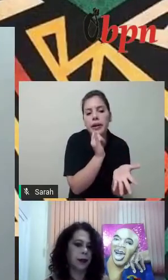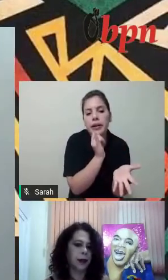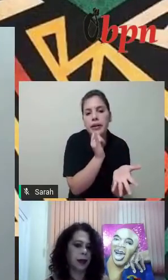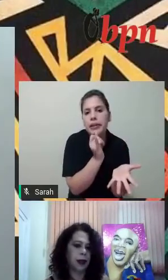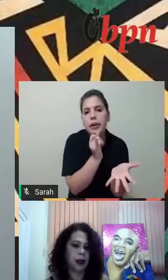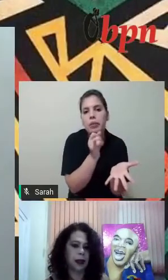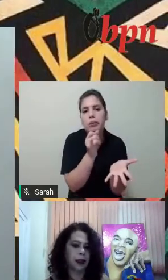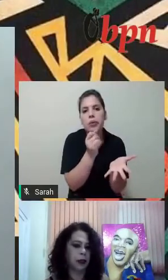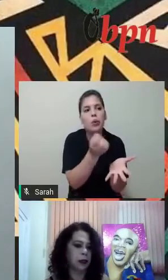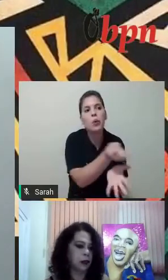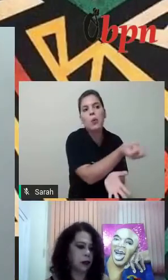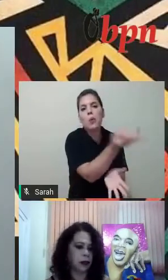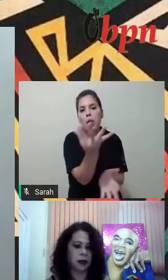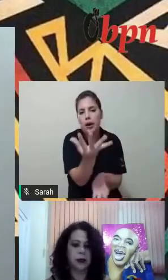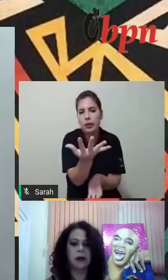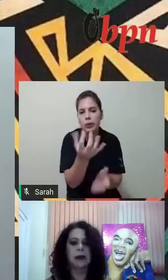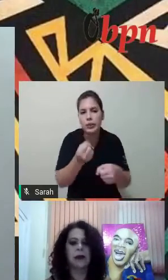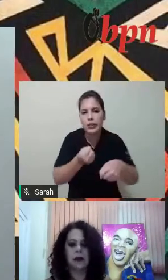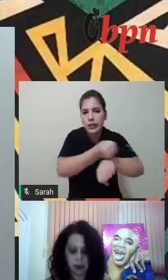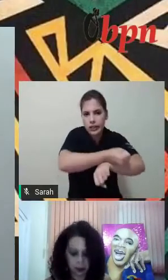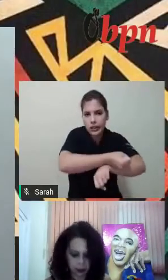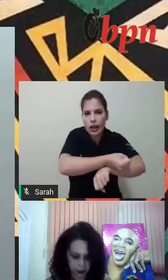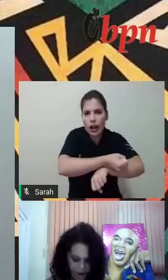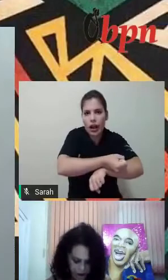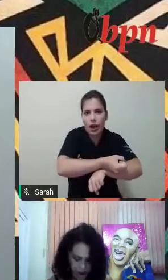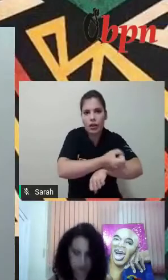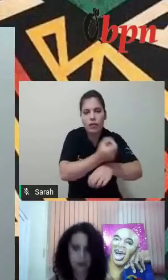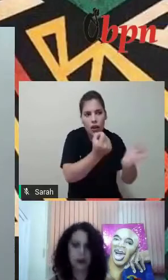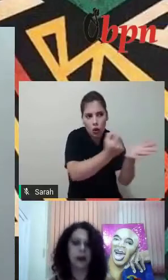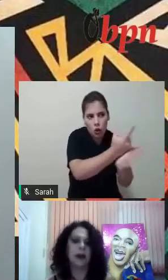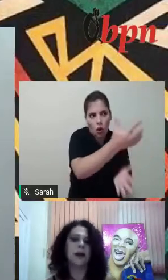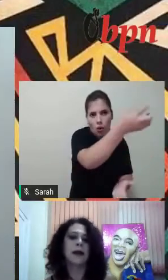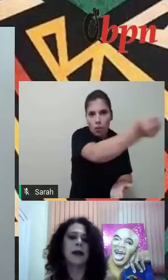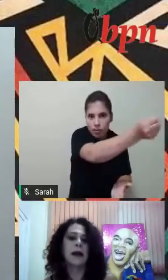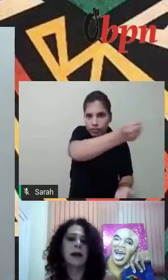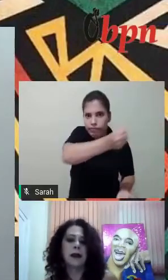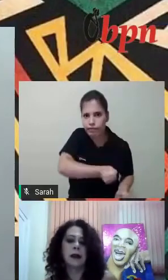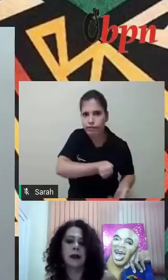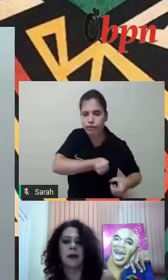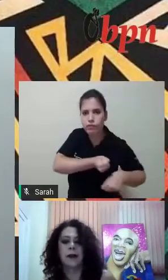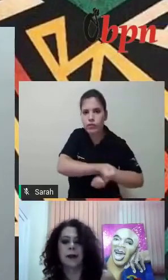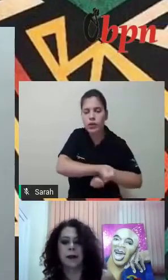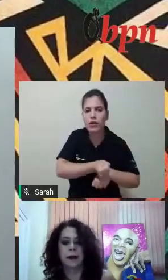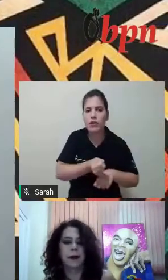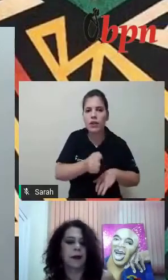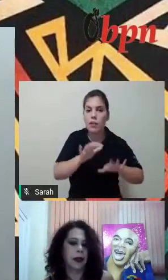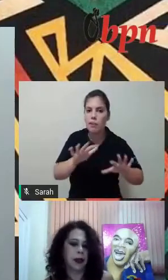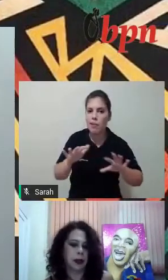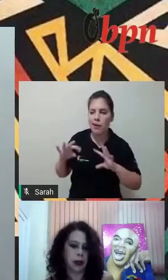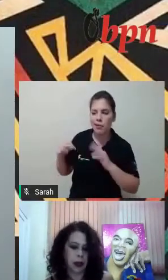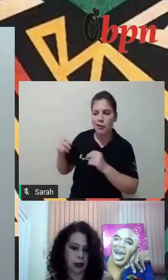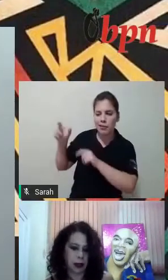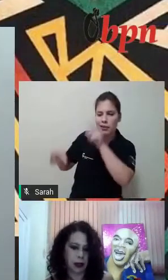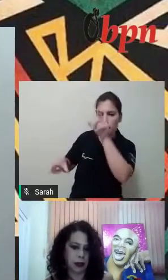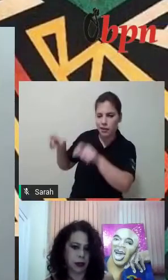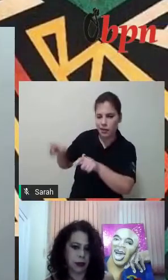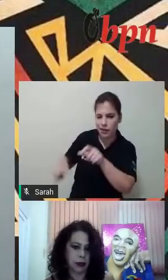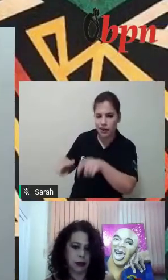escravizar. Esses pretos velhos, né, visto com toda a